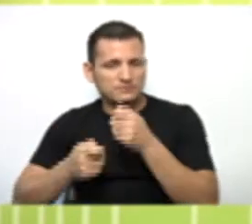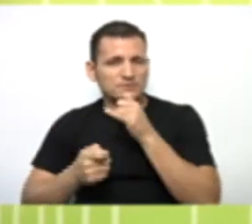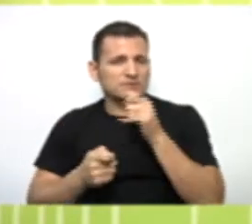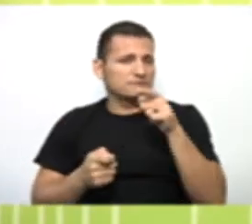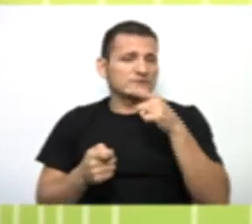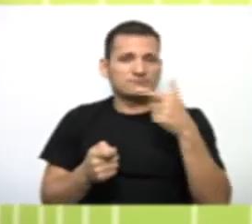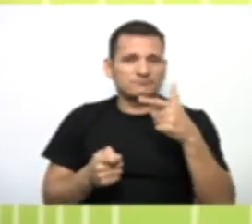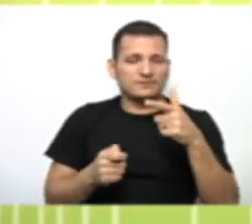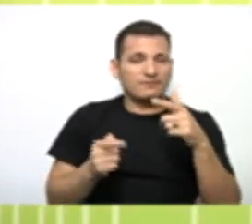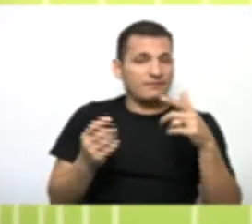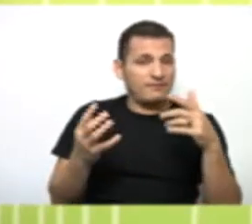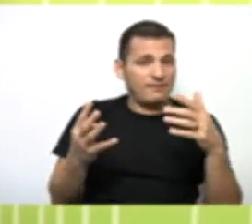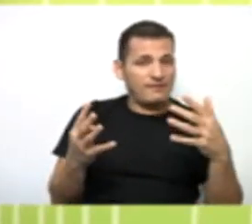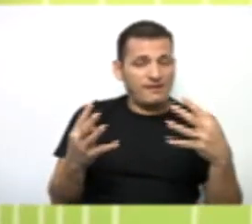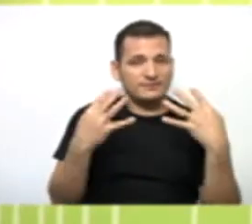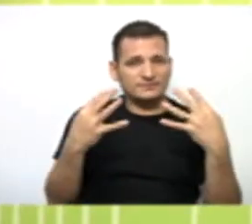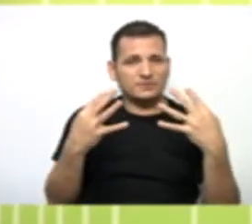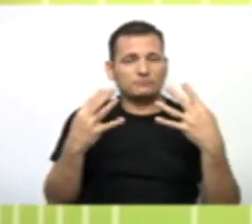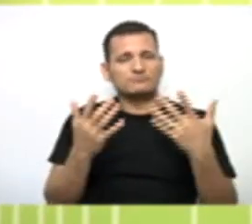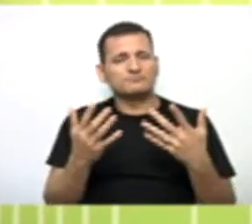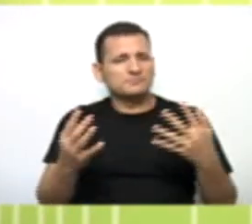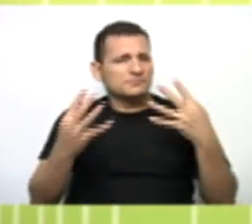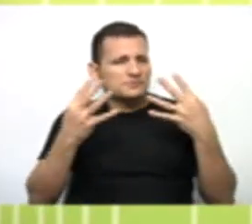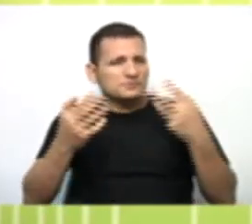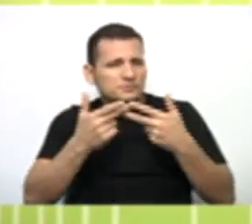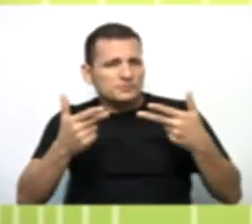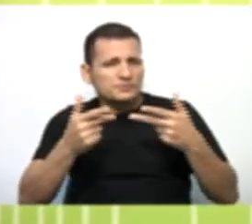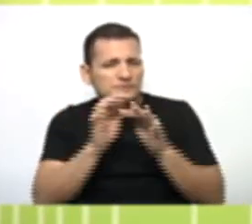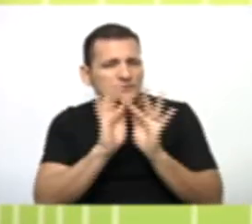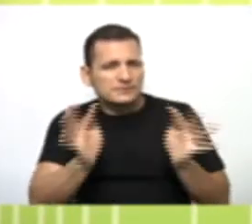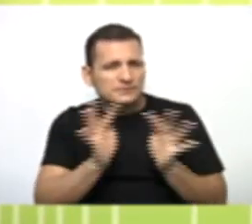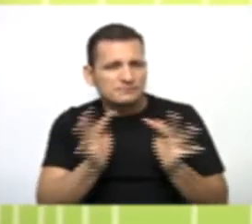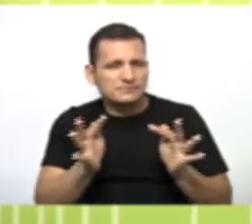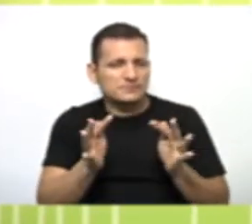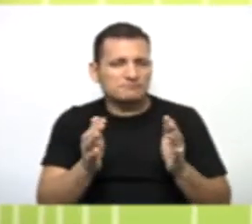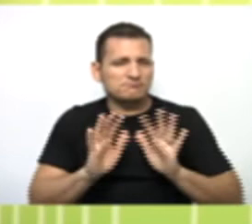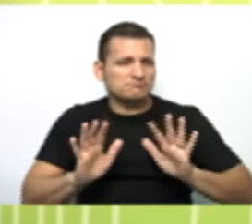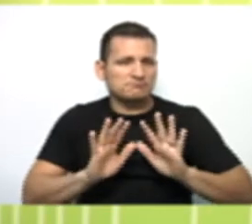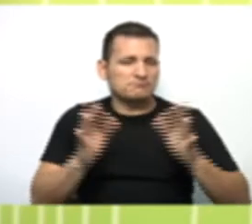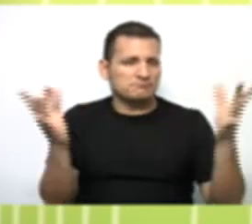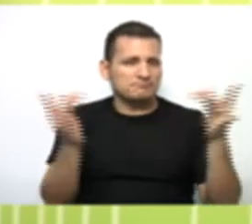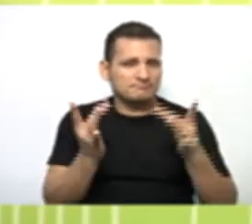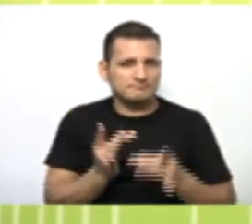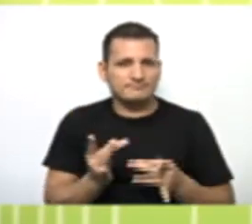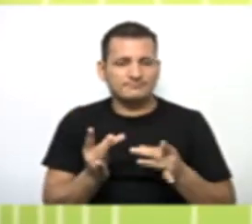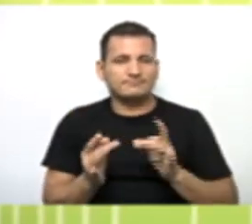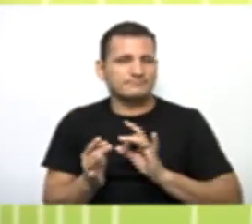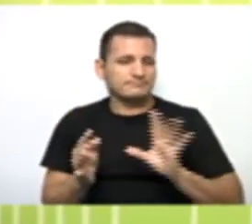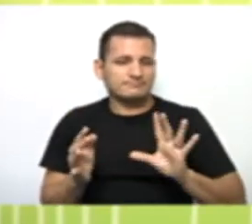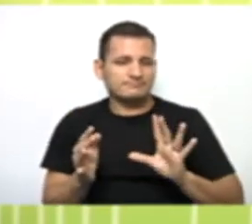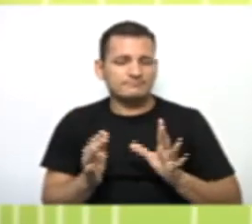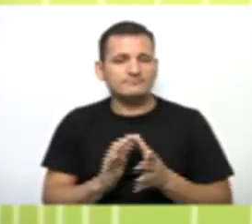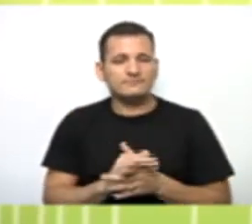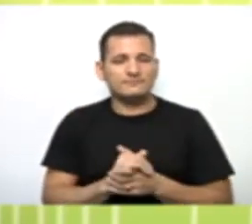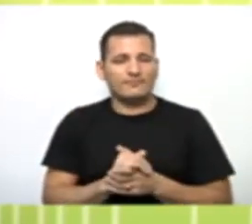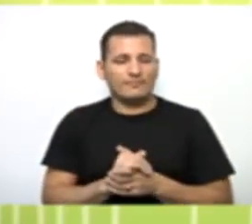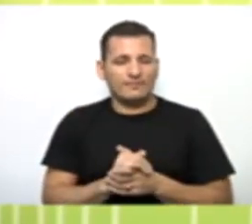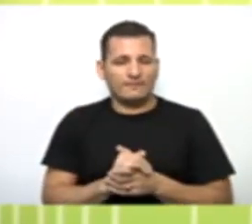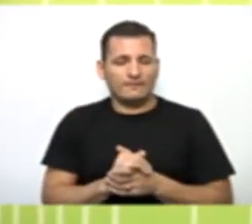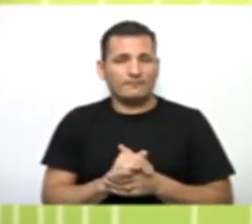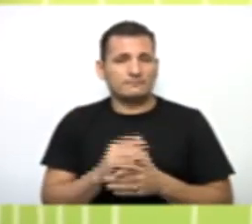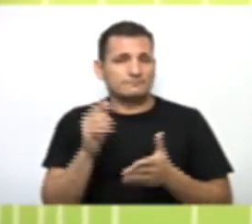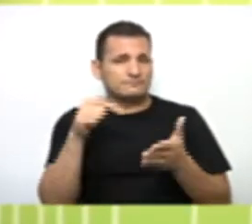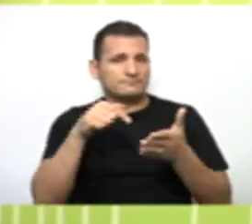tiver atenção. E atenção em coisas mínimas, em coisas pequenas, em detalhes,